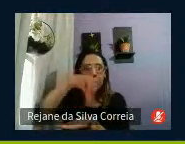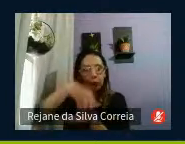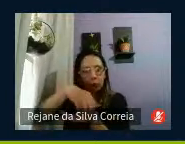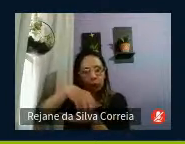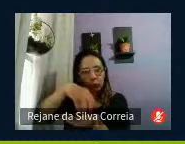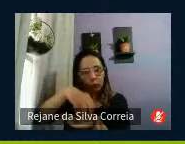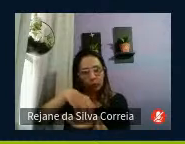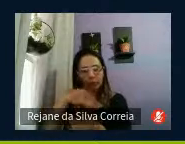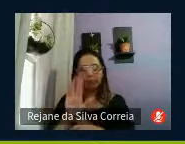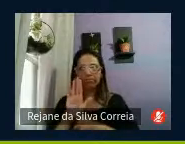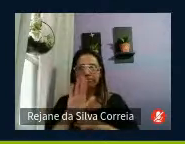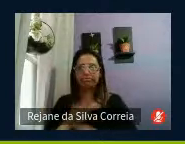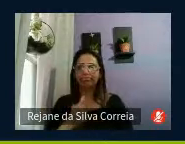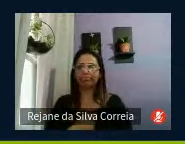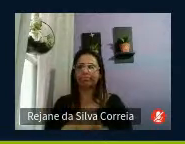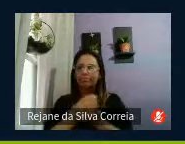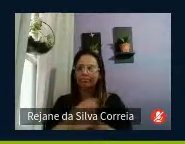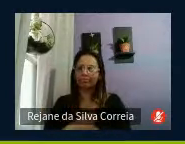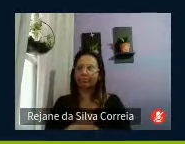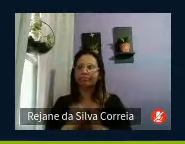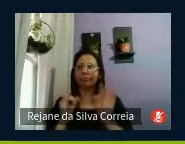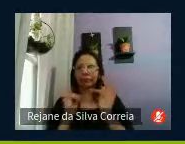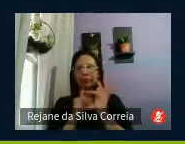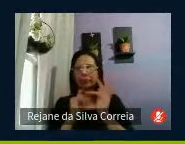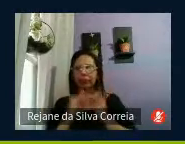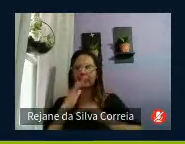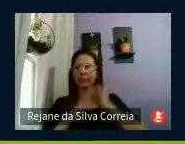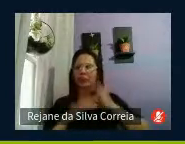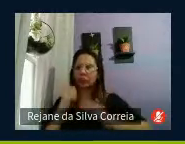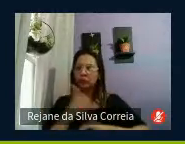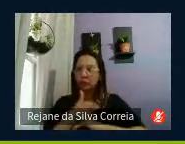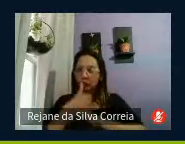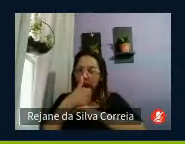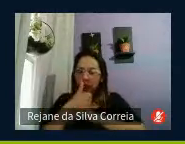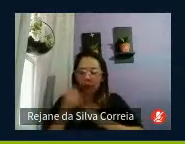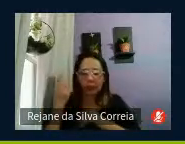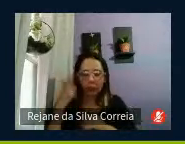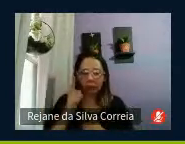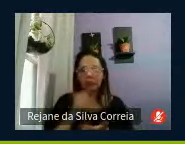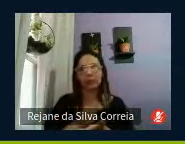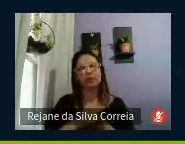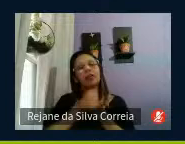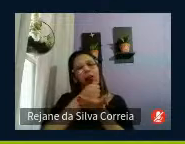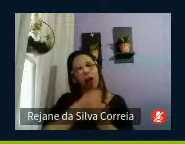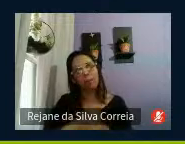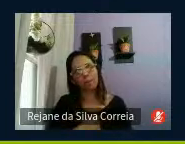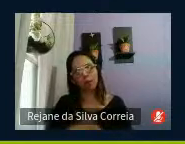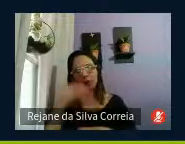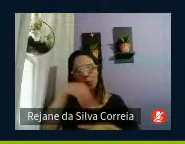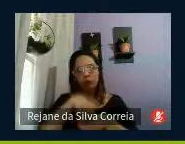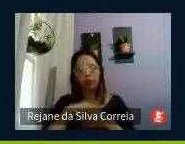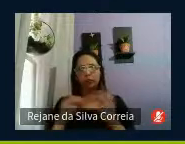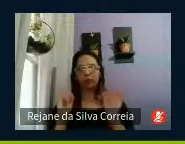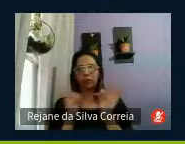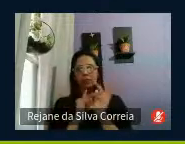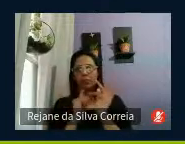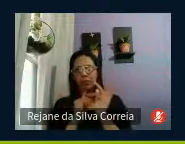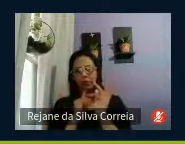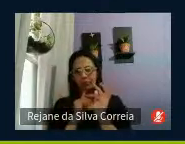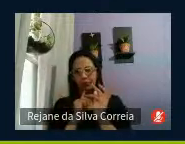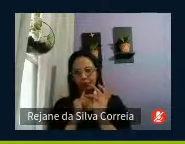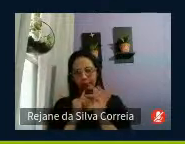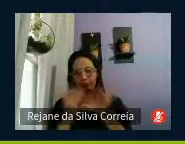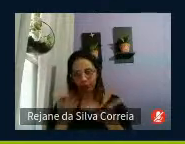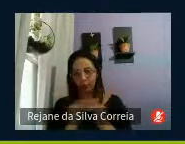aos institutos federais, né, à educação profissional, para criar apoios dentro dos institutos com esse núcleo, que